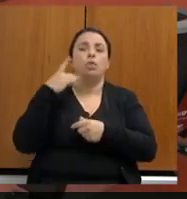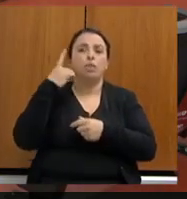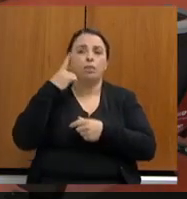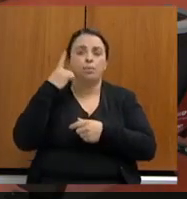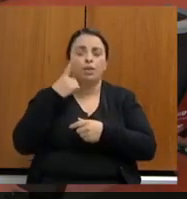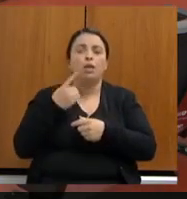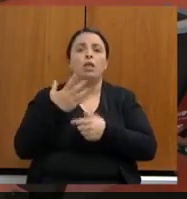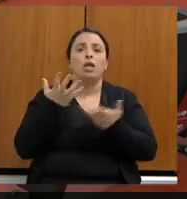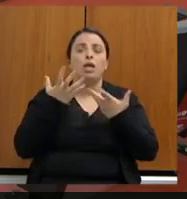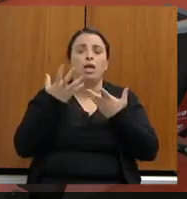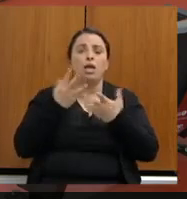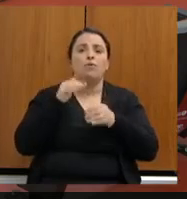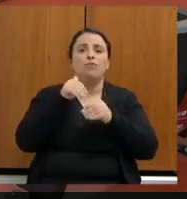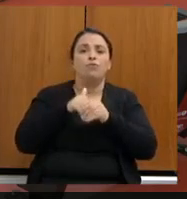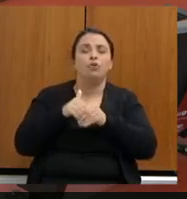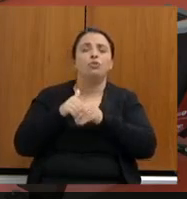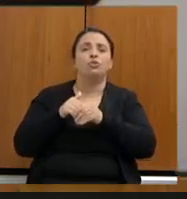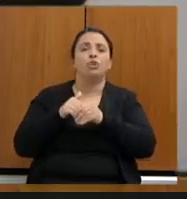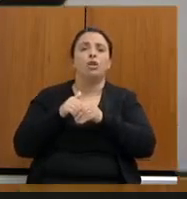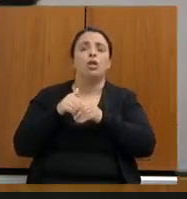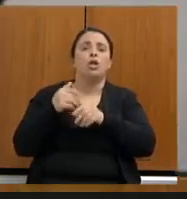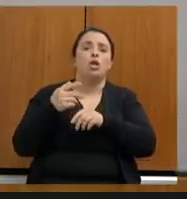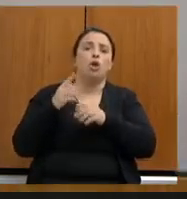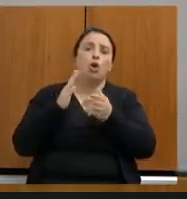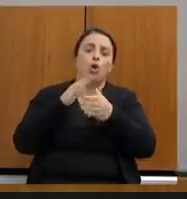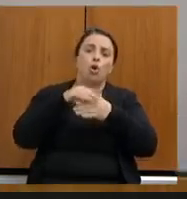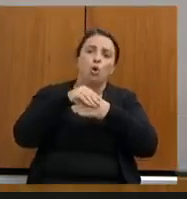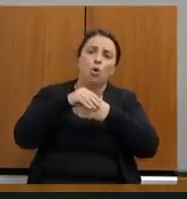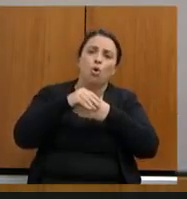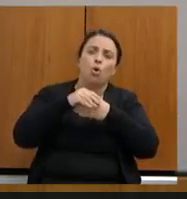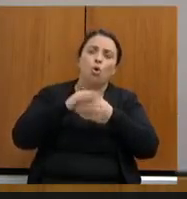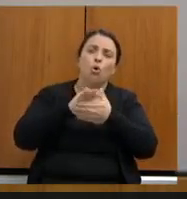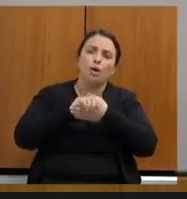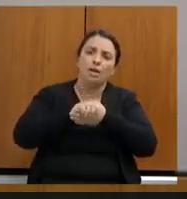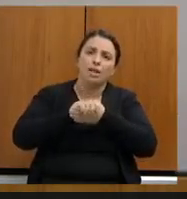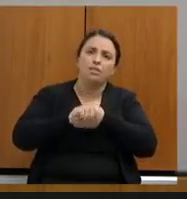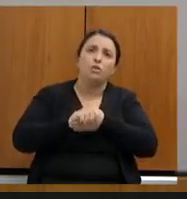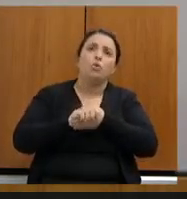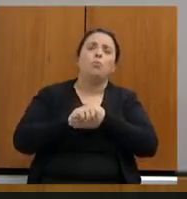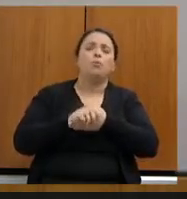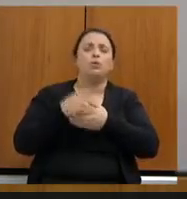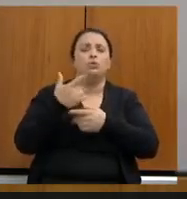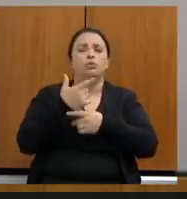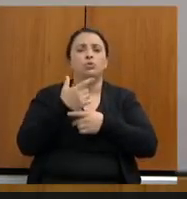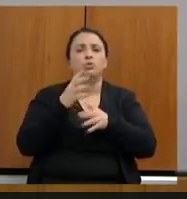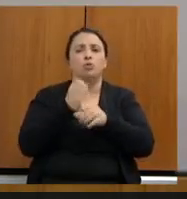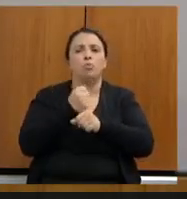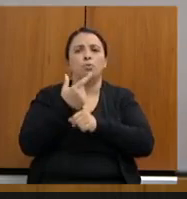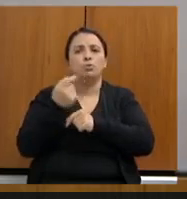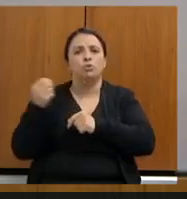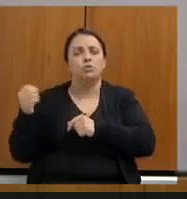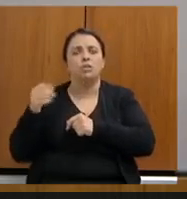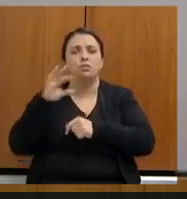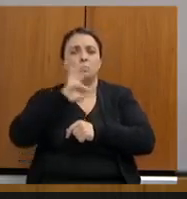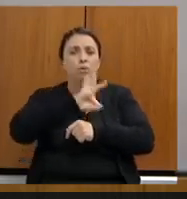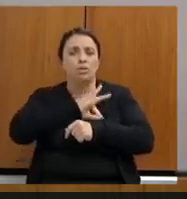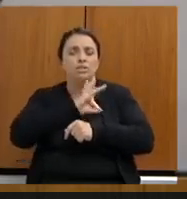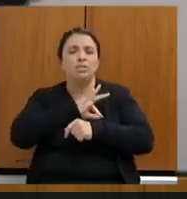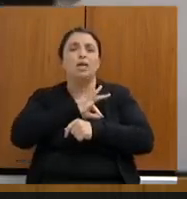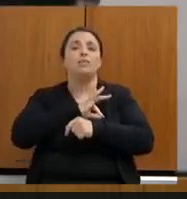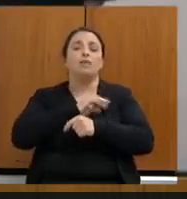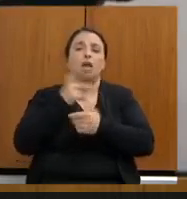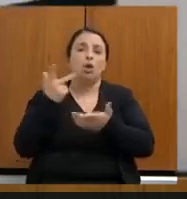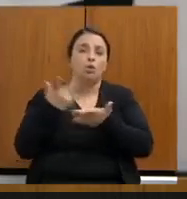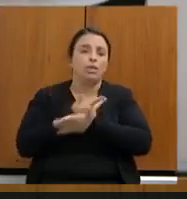formulado voto de congratulações com os mais de 270 policiais envolvidos na operação que resultou na morte de Lázaro Barbosa atingido